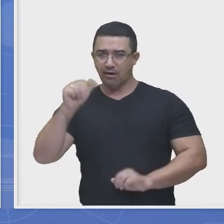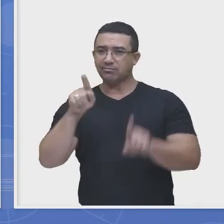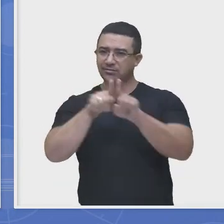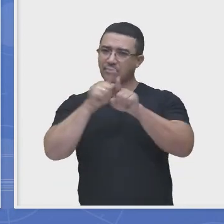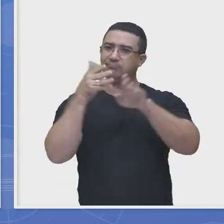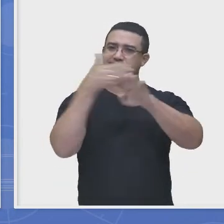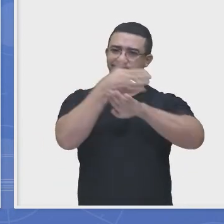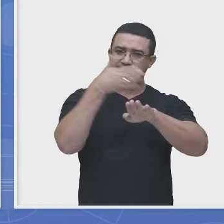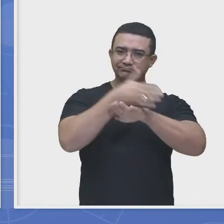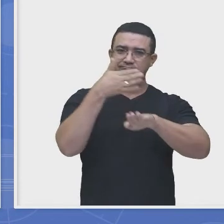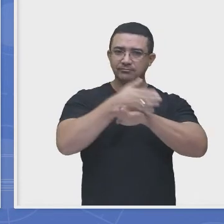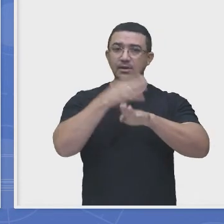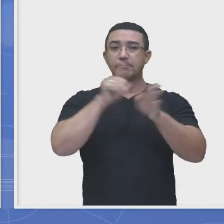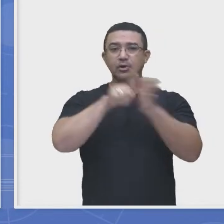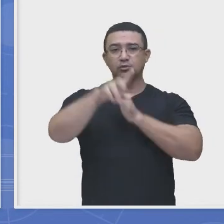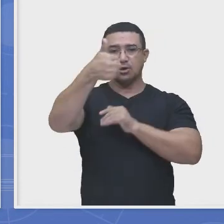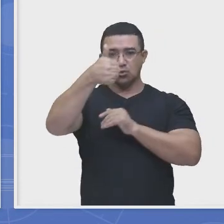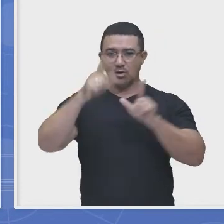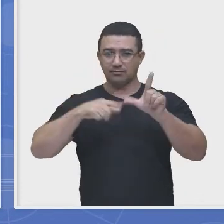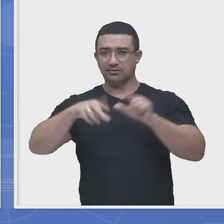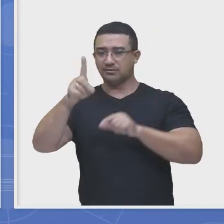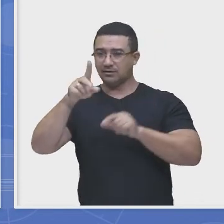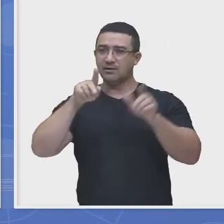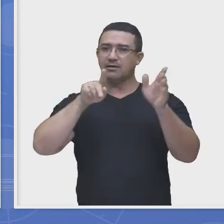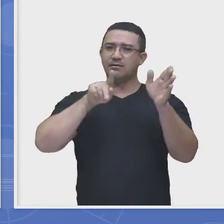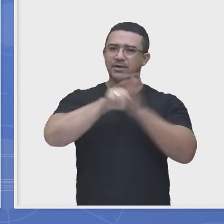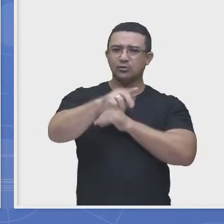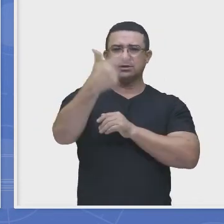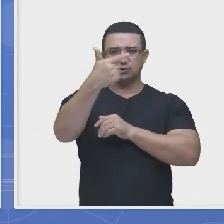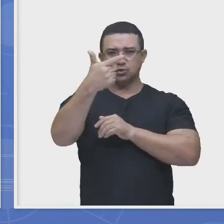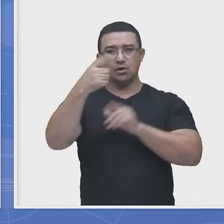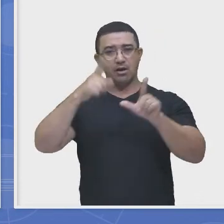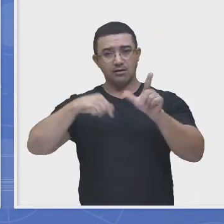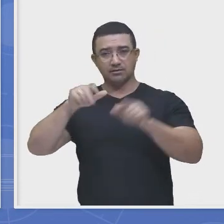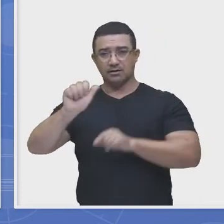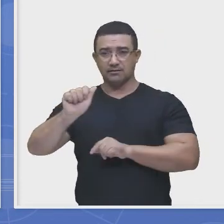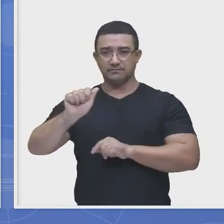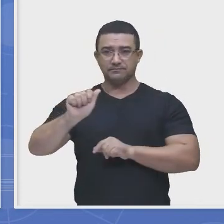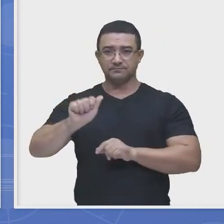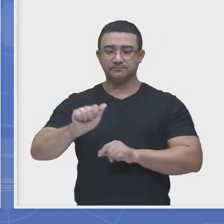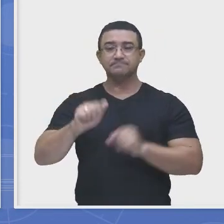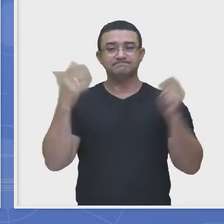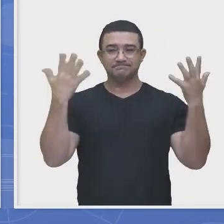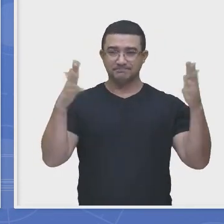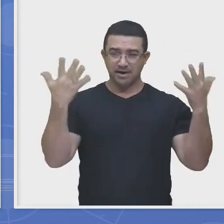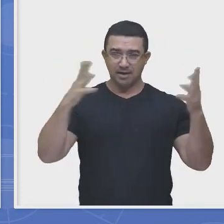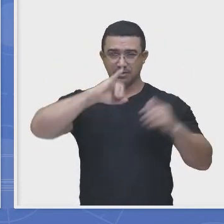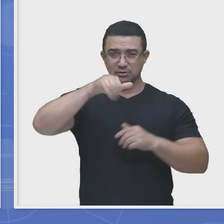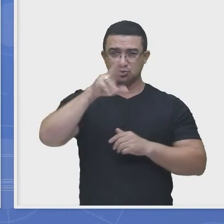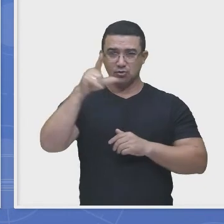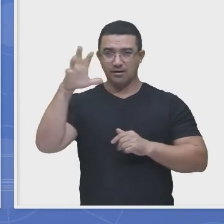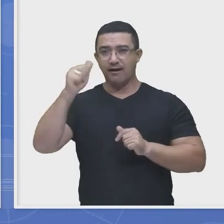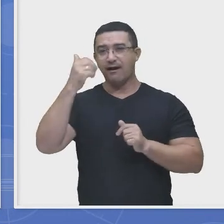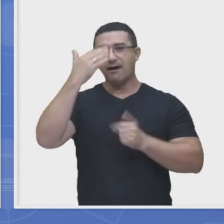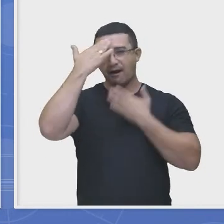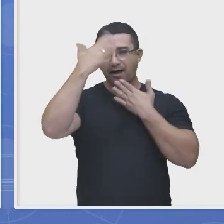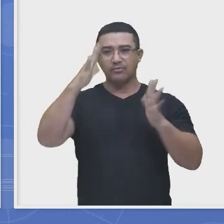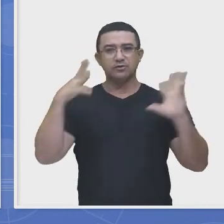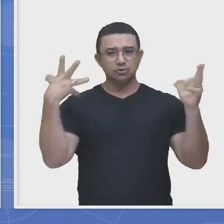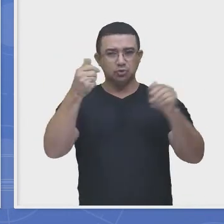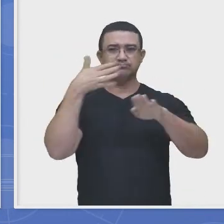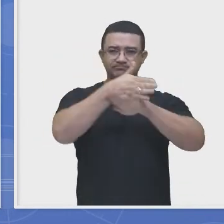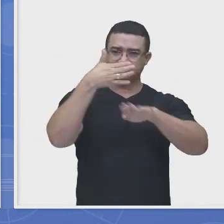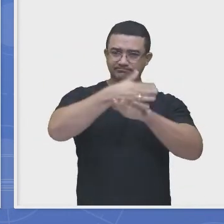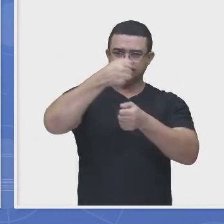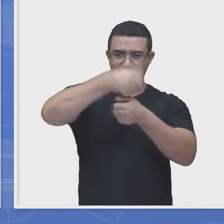gente, questão 1, letra D, questão 2, letra A. Parabéns, Júlia, agradeço a participação de todos que